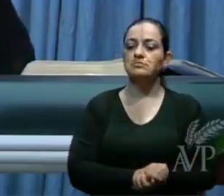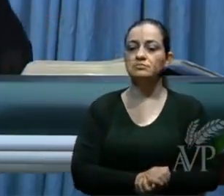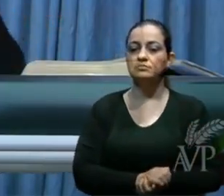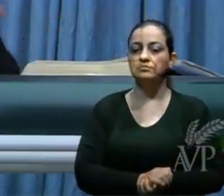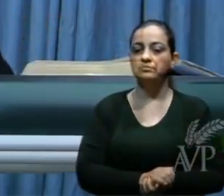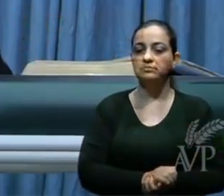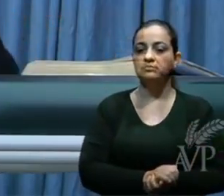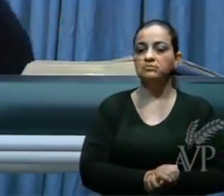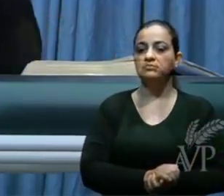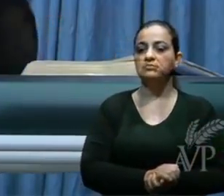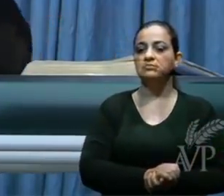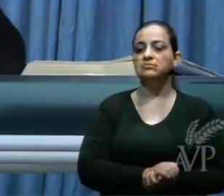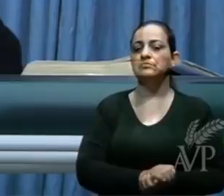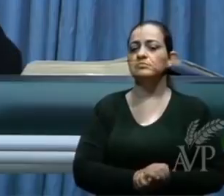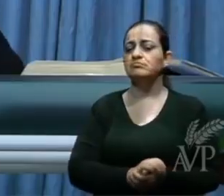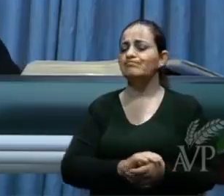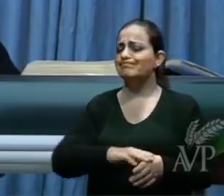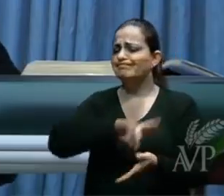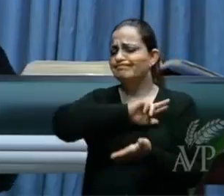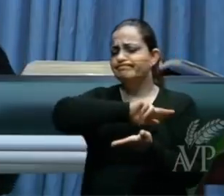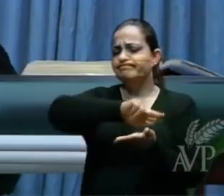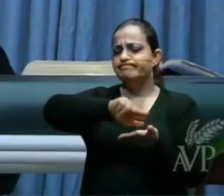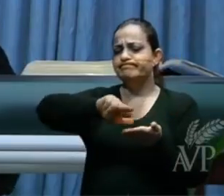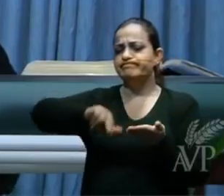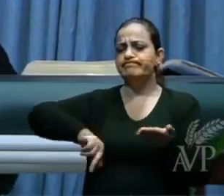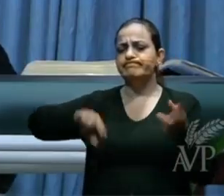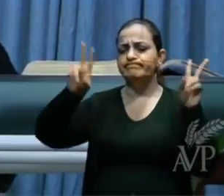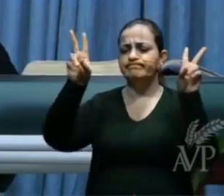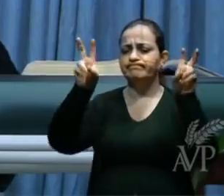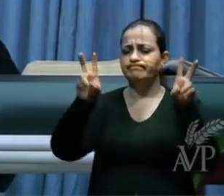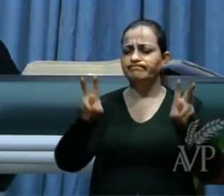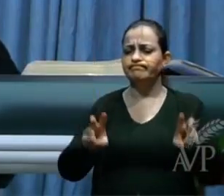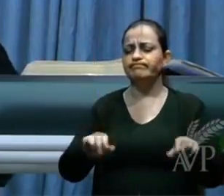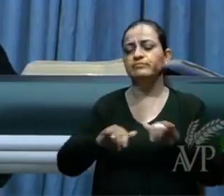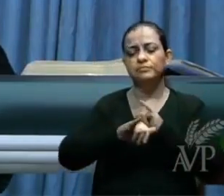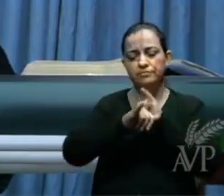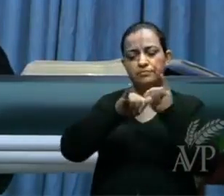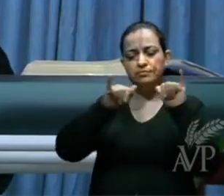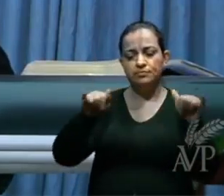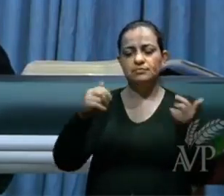semente da serpente entende